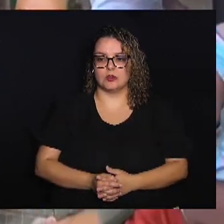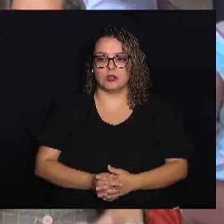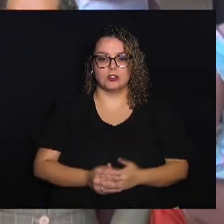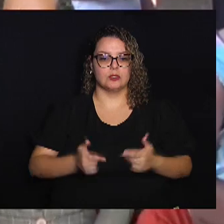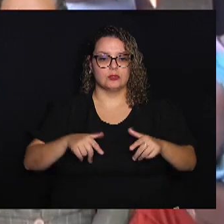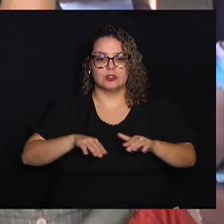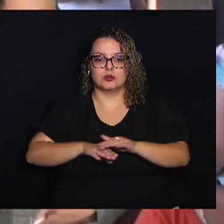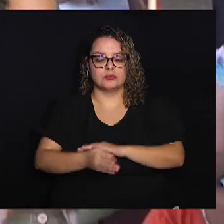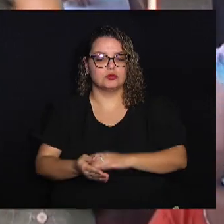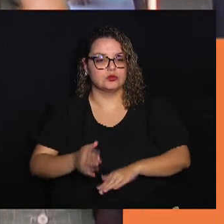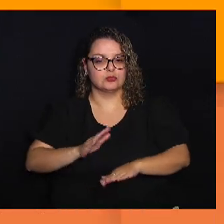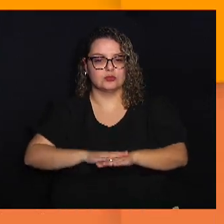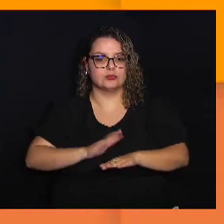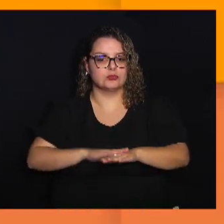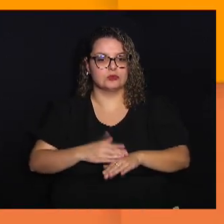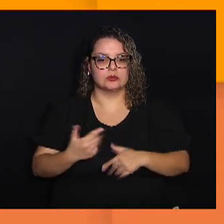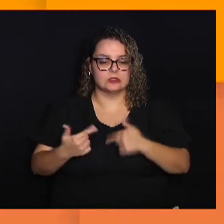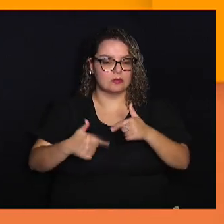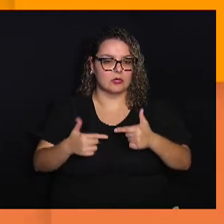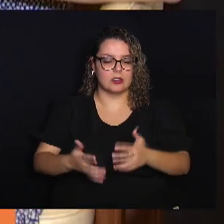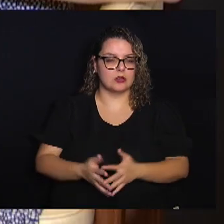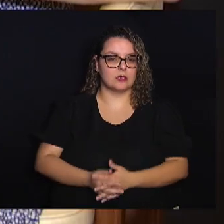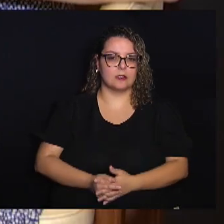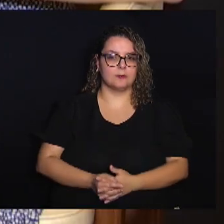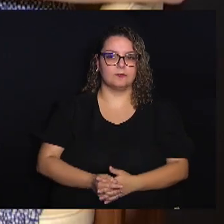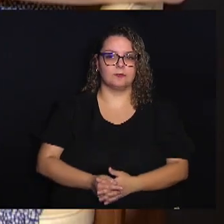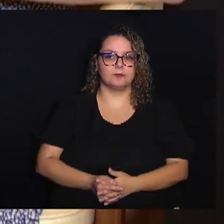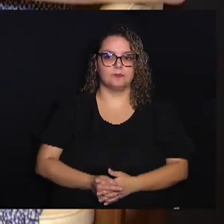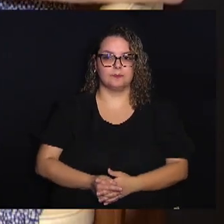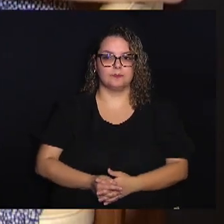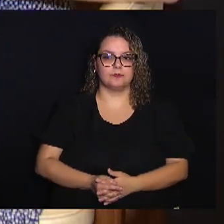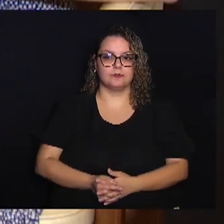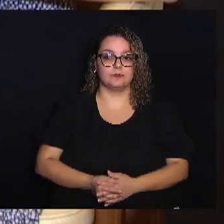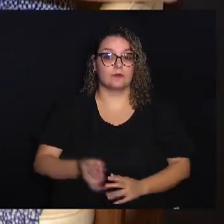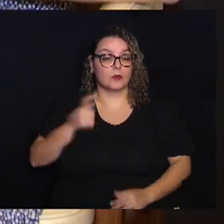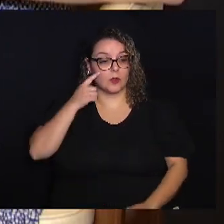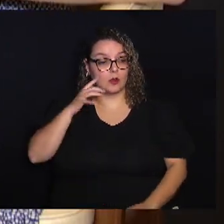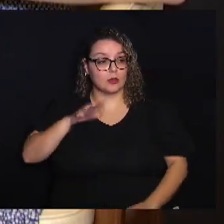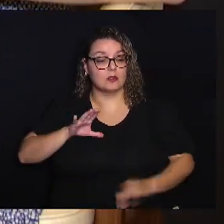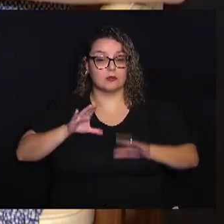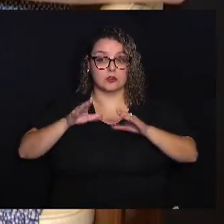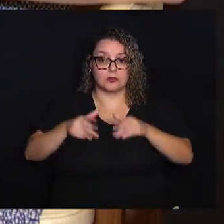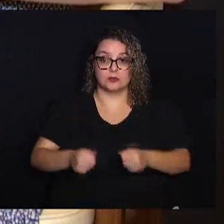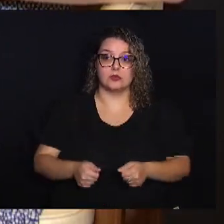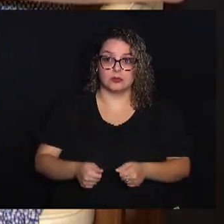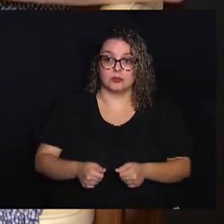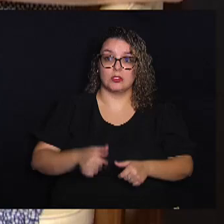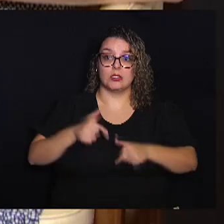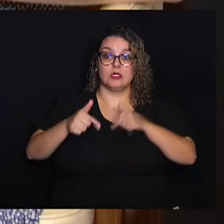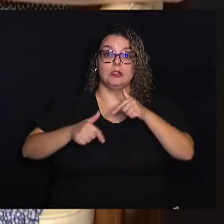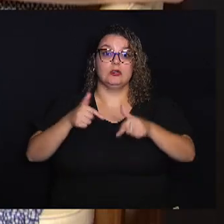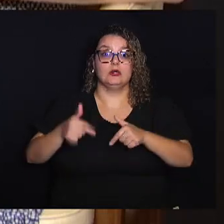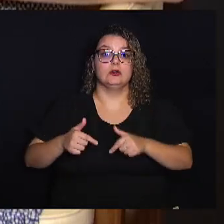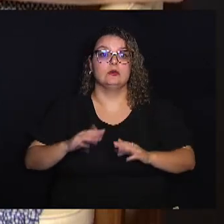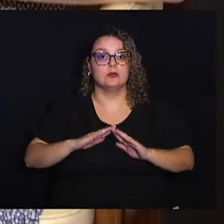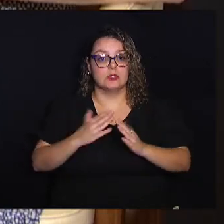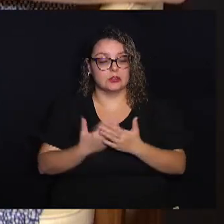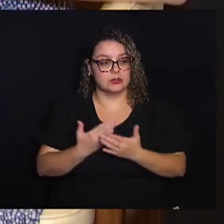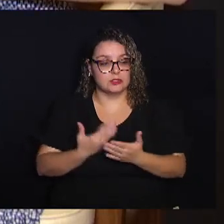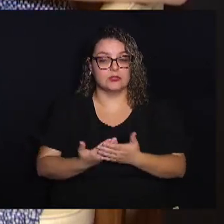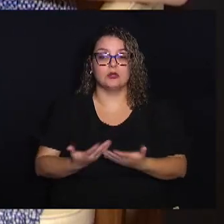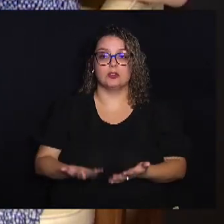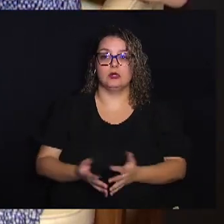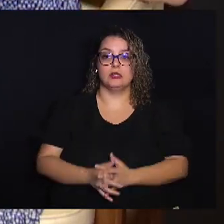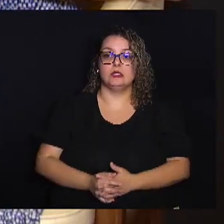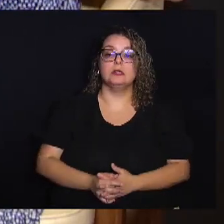costumam atuar, onde vocês costumam trabalhar? Com Ideia Coletiva a gente trabalha muito em escolas, então